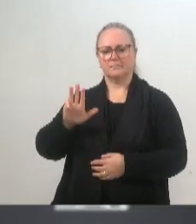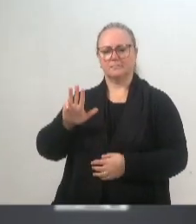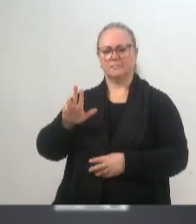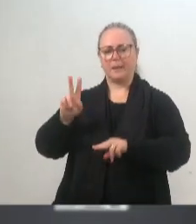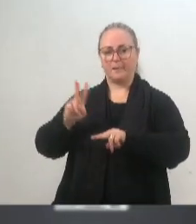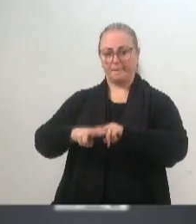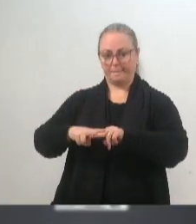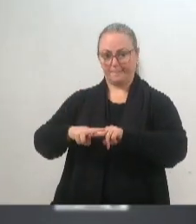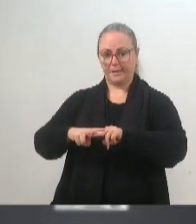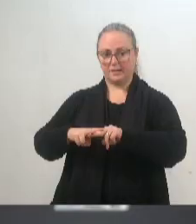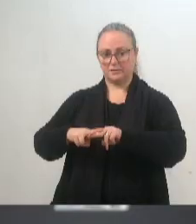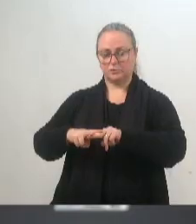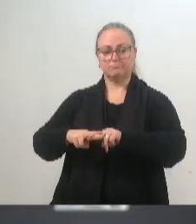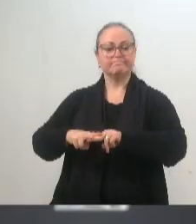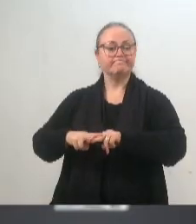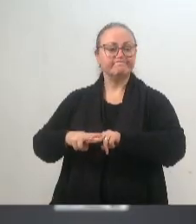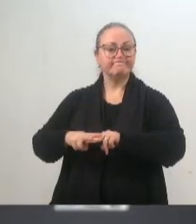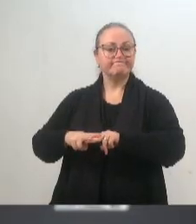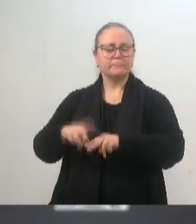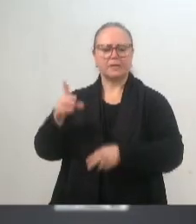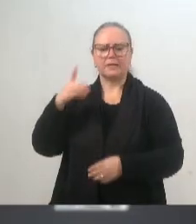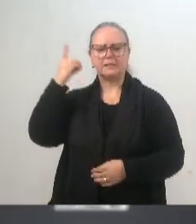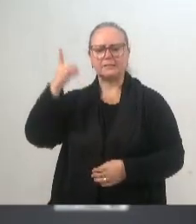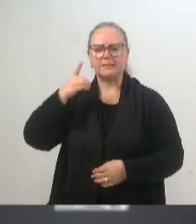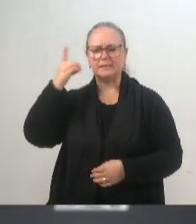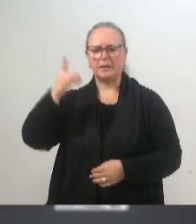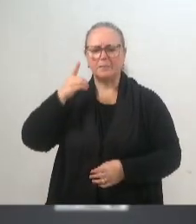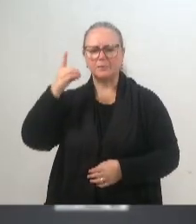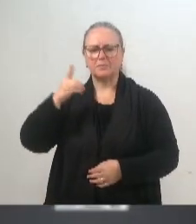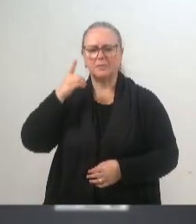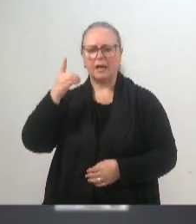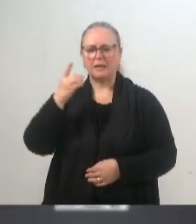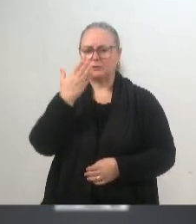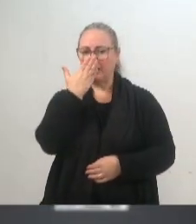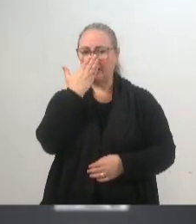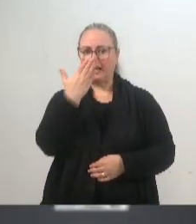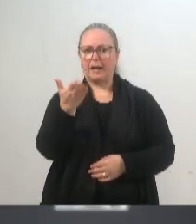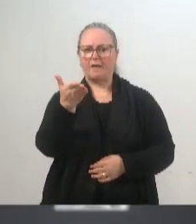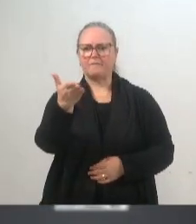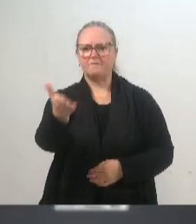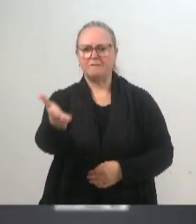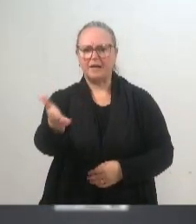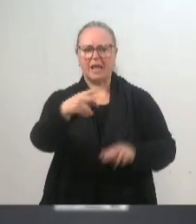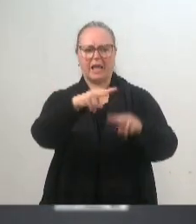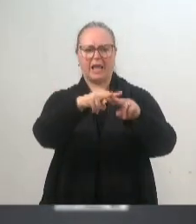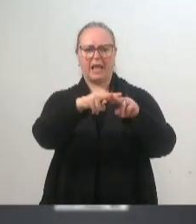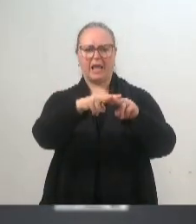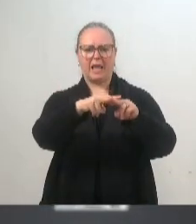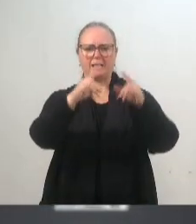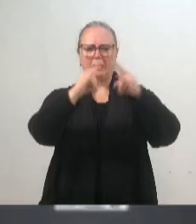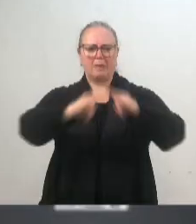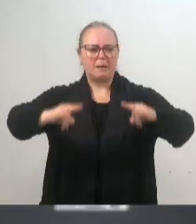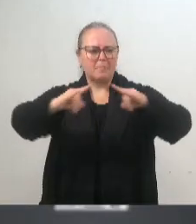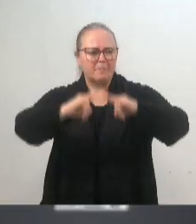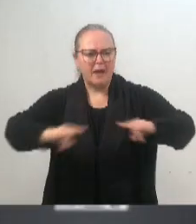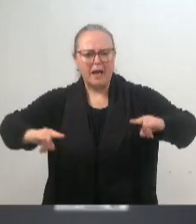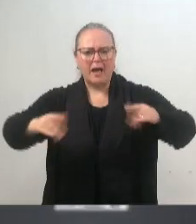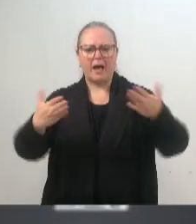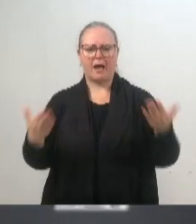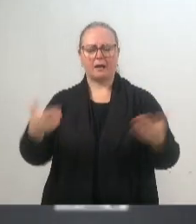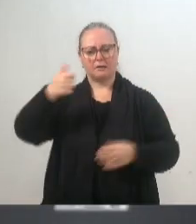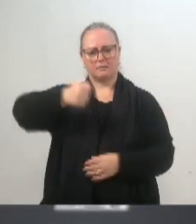Curitiba, os deputados federais dormiam na frente do presídio, a barraca, e o Xandão não